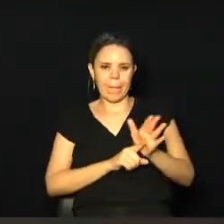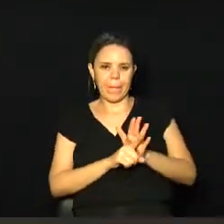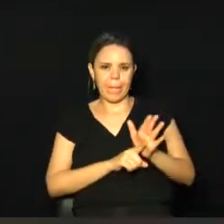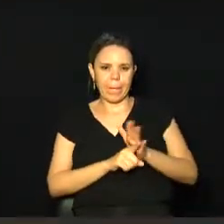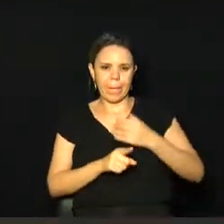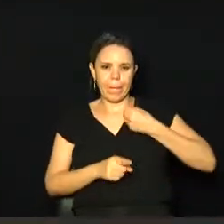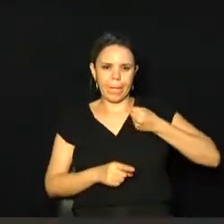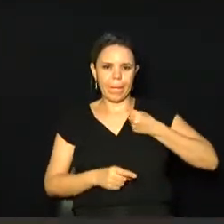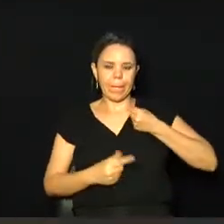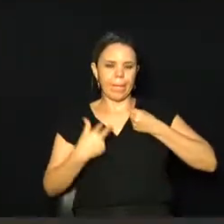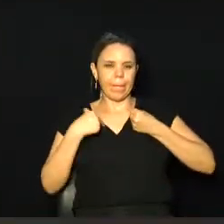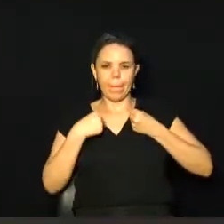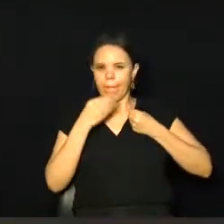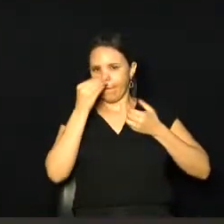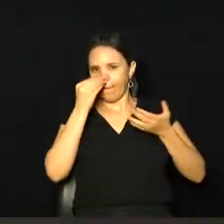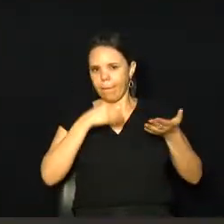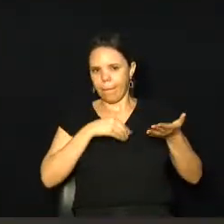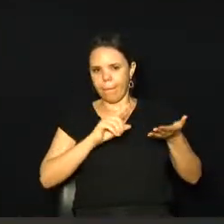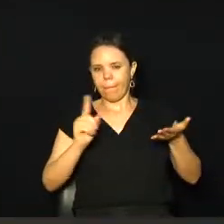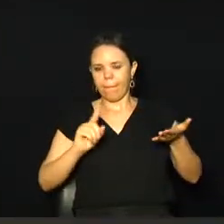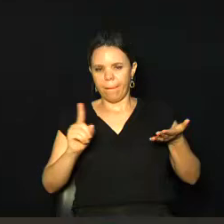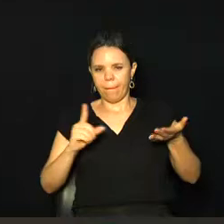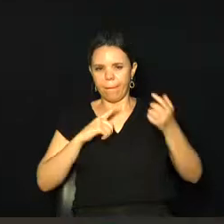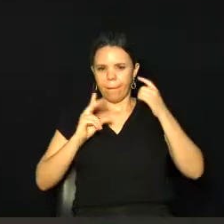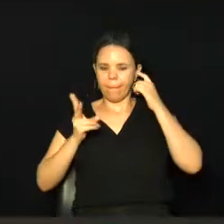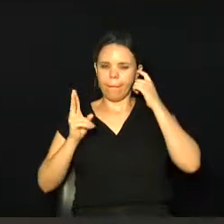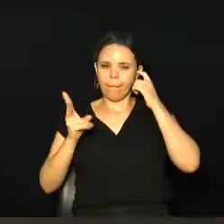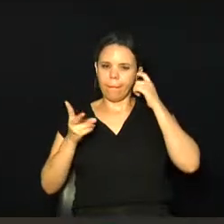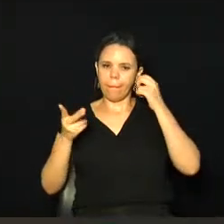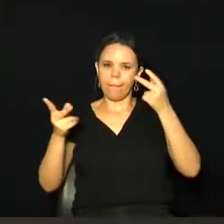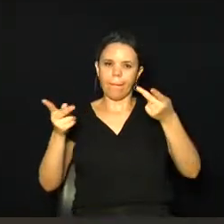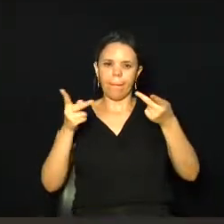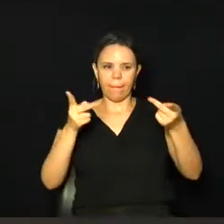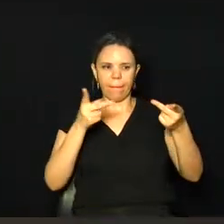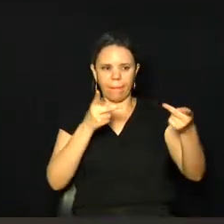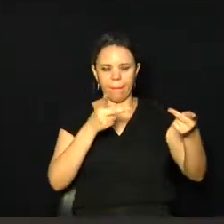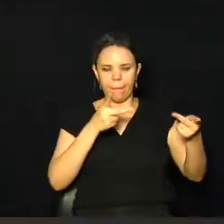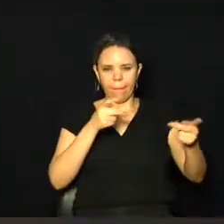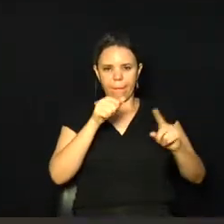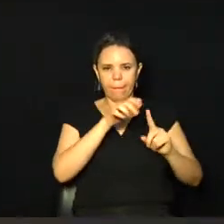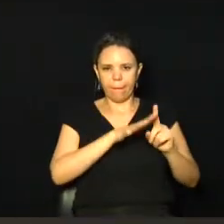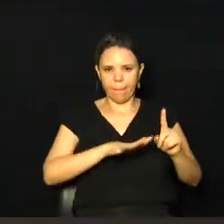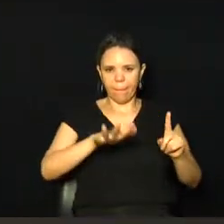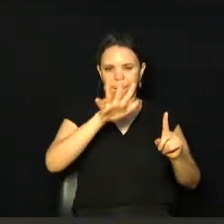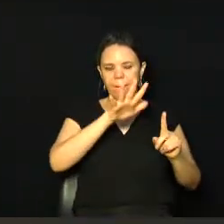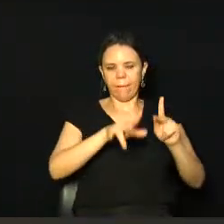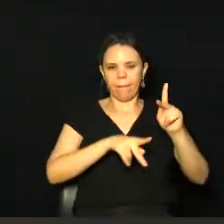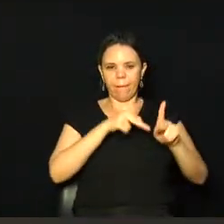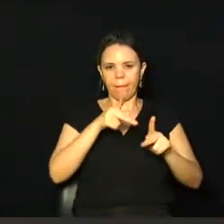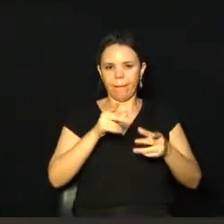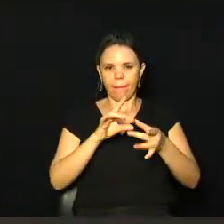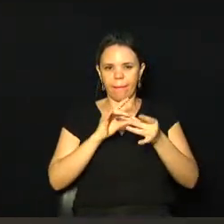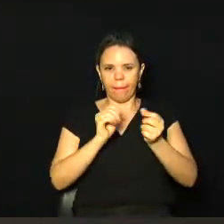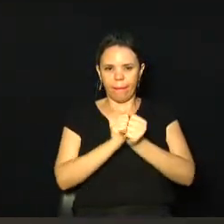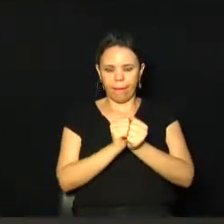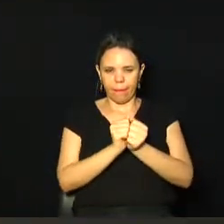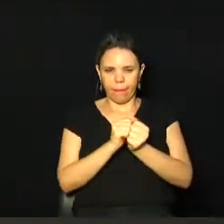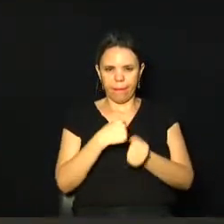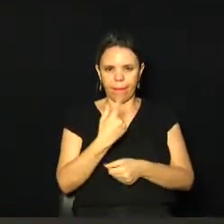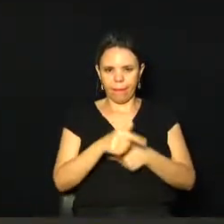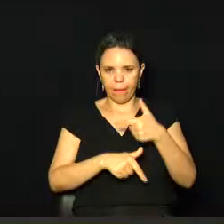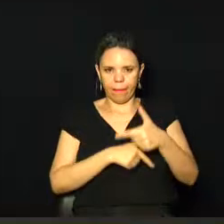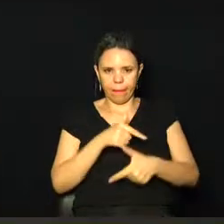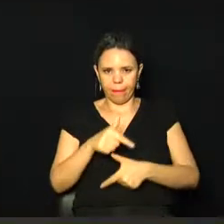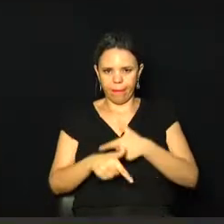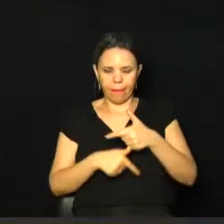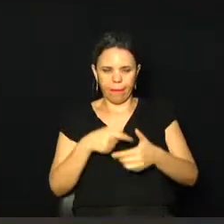números, nós não podemos fechar o olho. Nós temos que continuar chamando a sociedade civil para que, juntos, nós trabalhemos